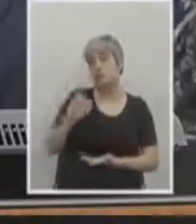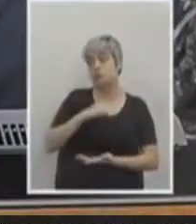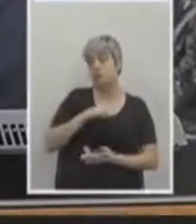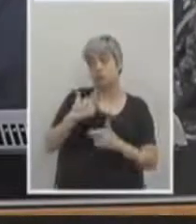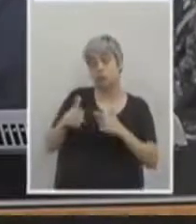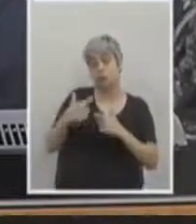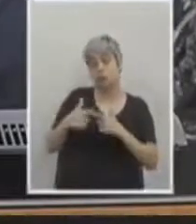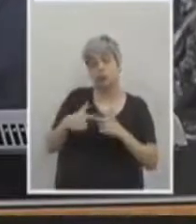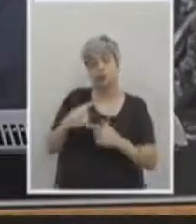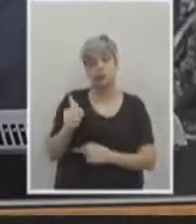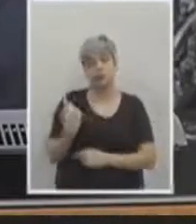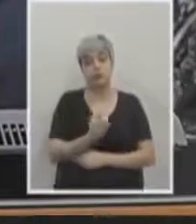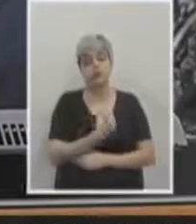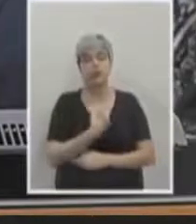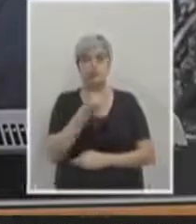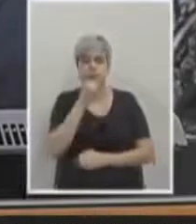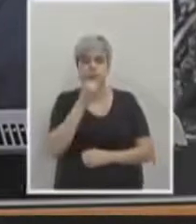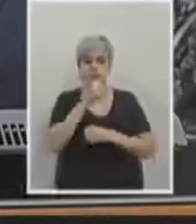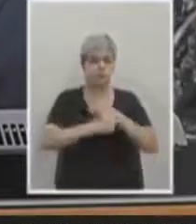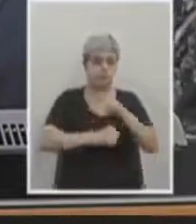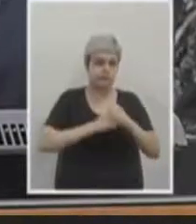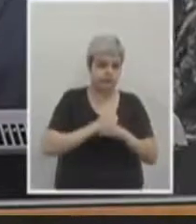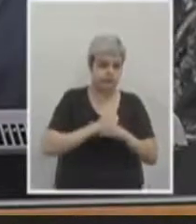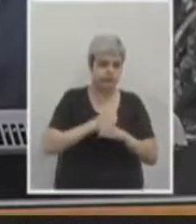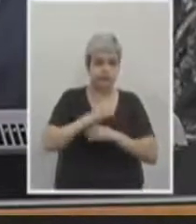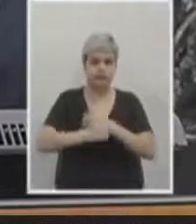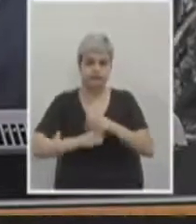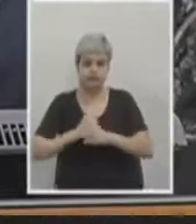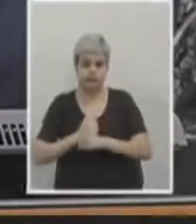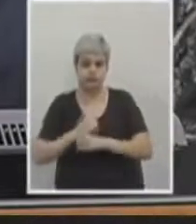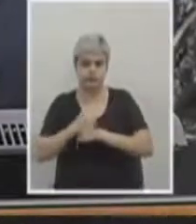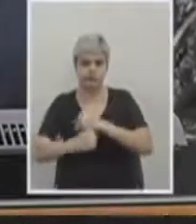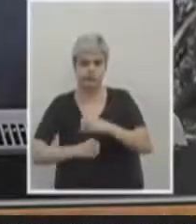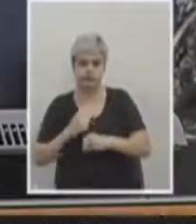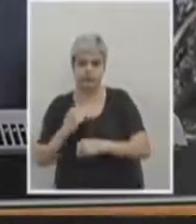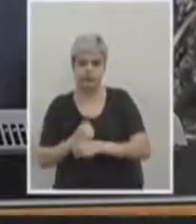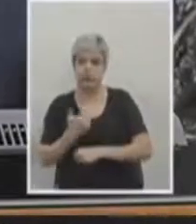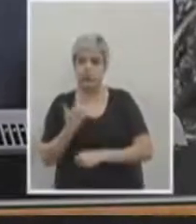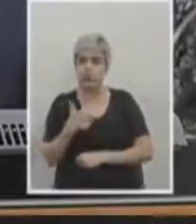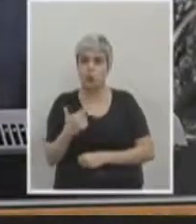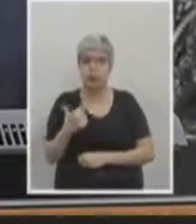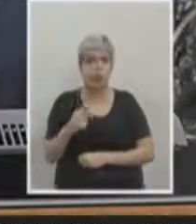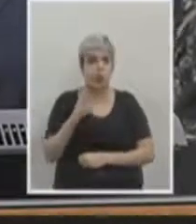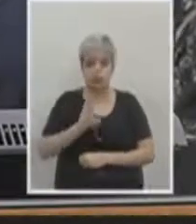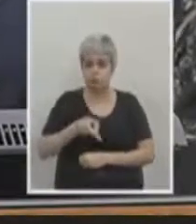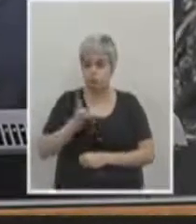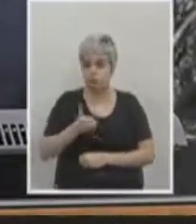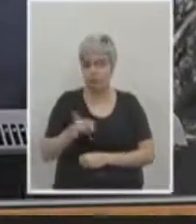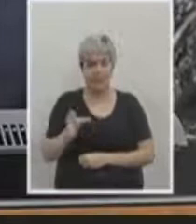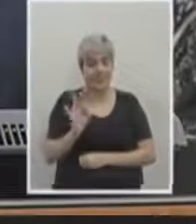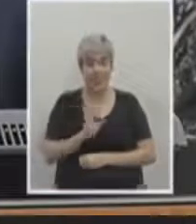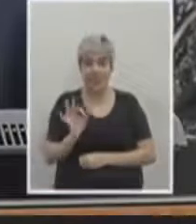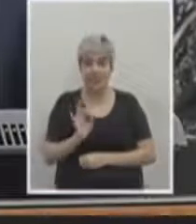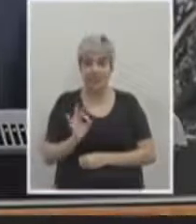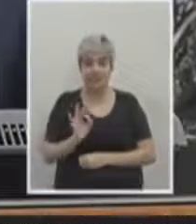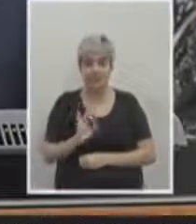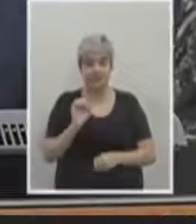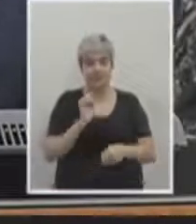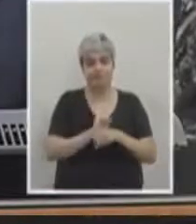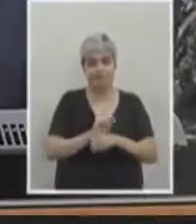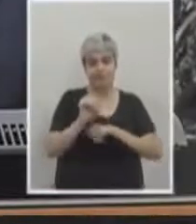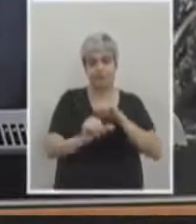é que, entra ano, sai ano, você não tem uma política de continuidade por parte do atendimento de educação